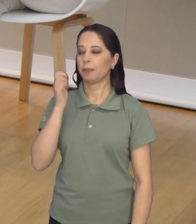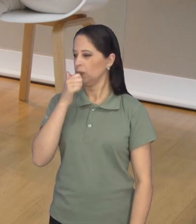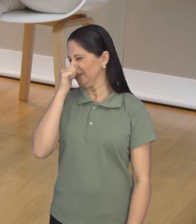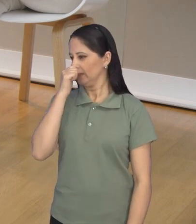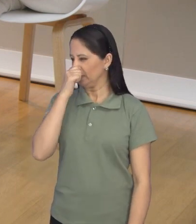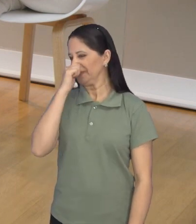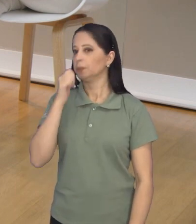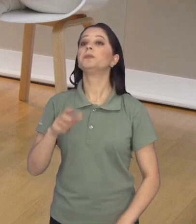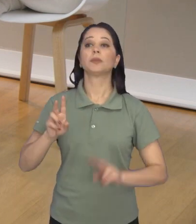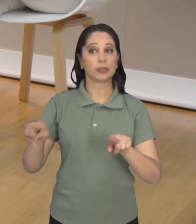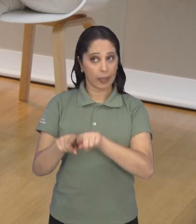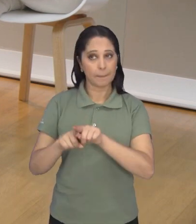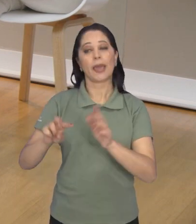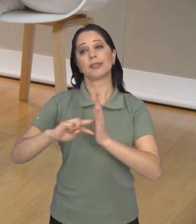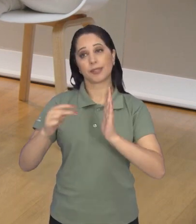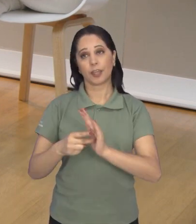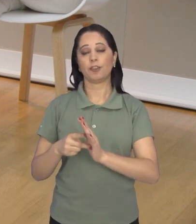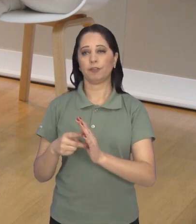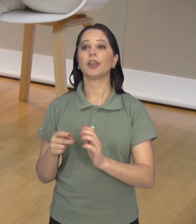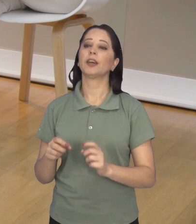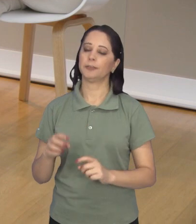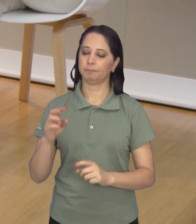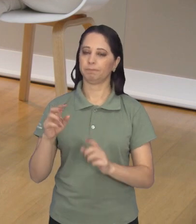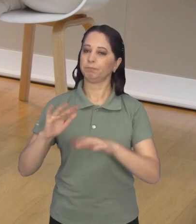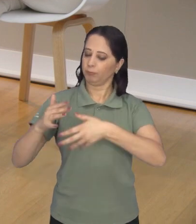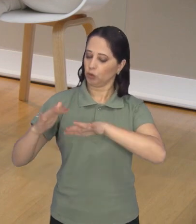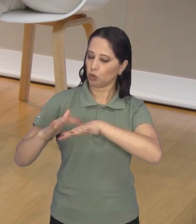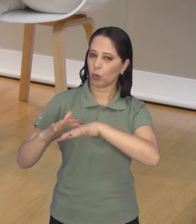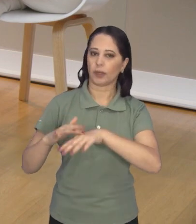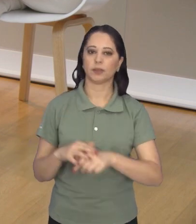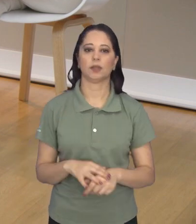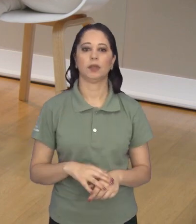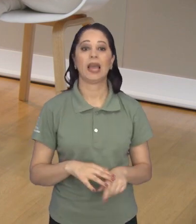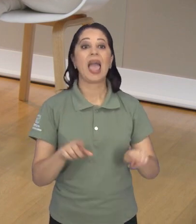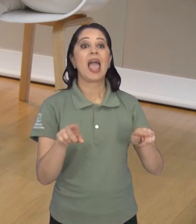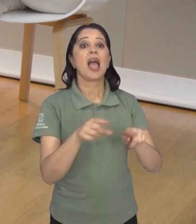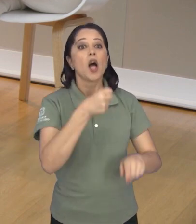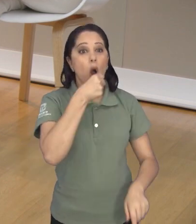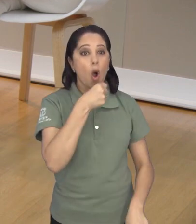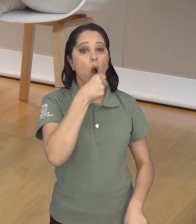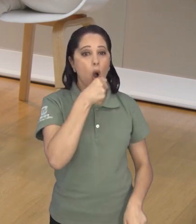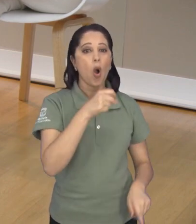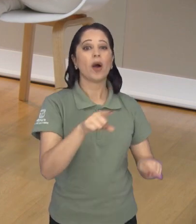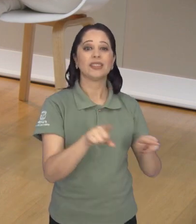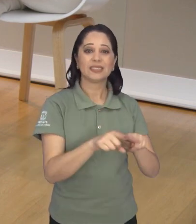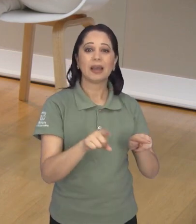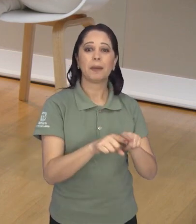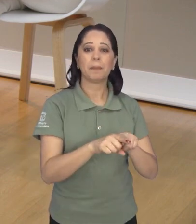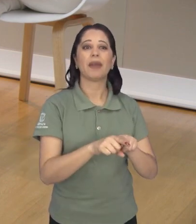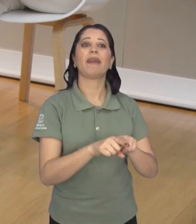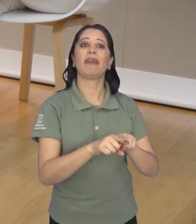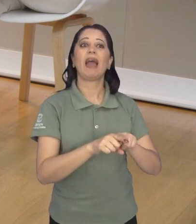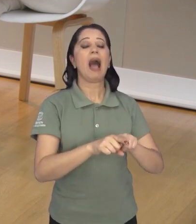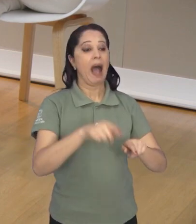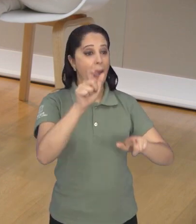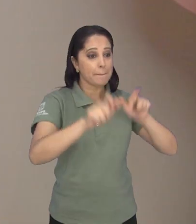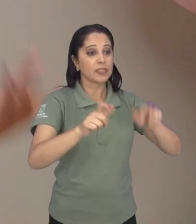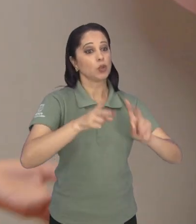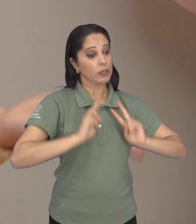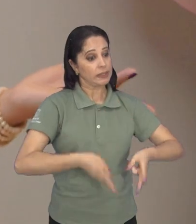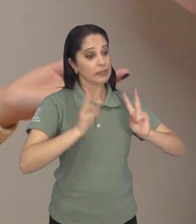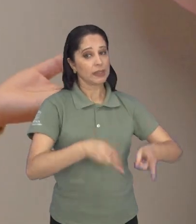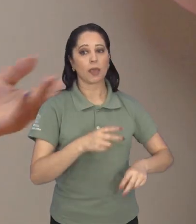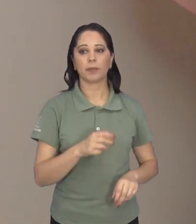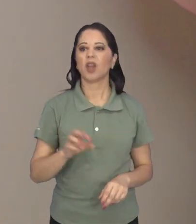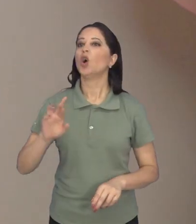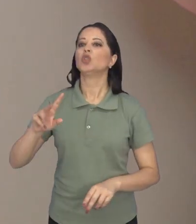junto com o nariz, inclusive, né? Vai. Esse tipo de coisa é bastante comum de Ótimo. aparecer. Tosse. A tosse vem, a tosse passa e a pessoa